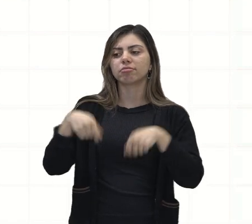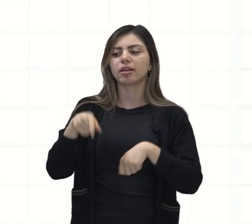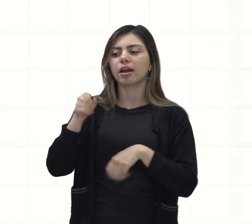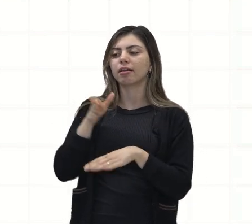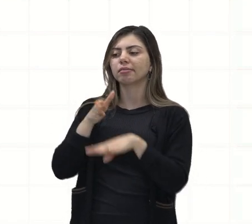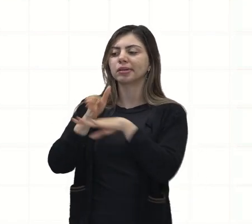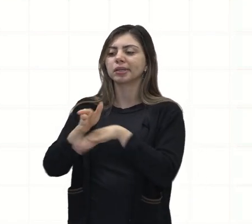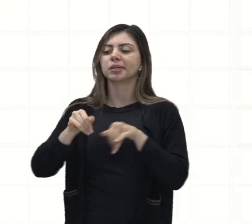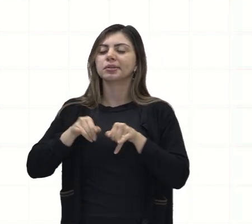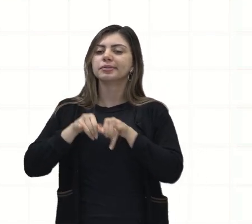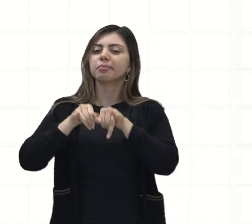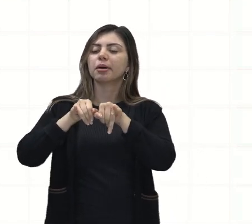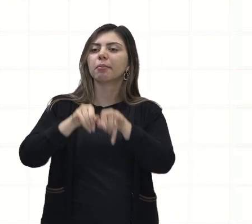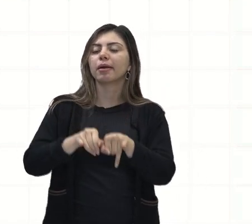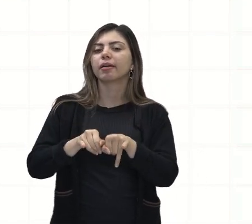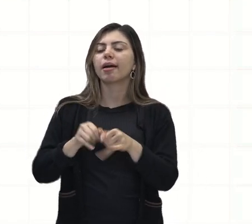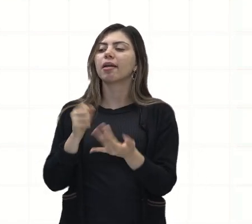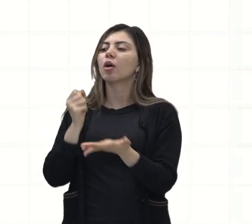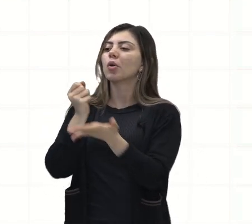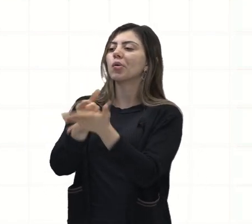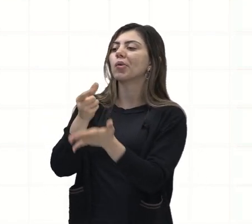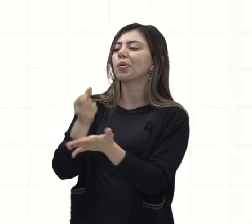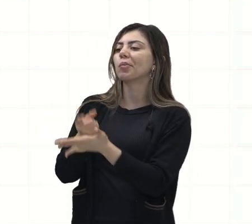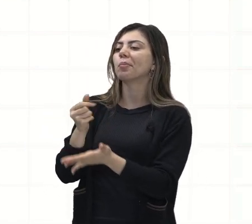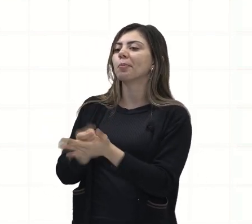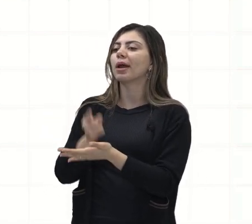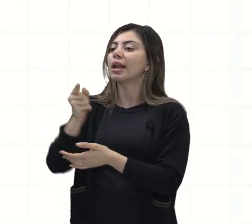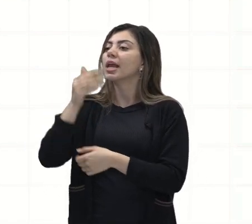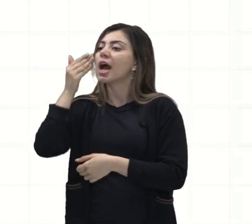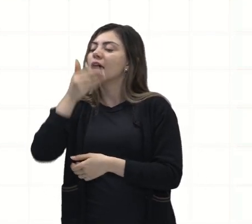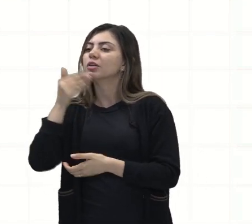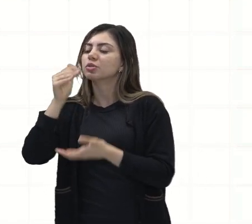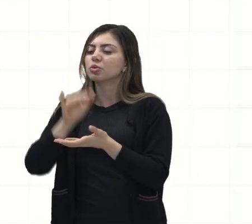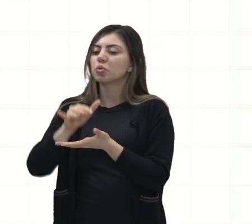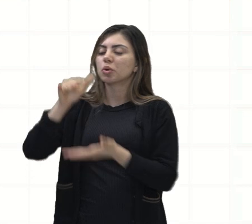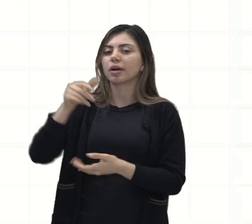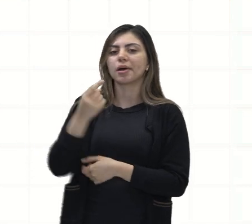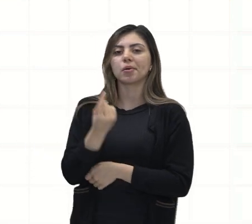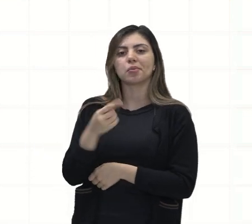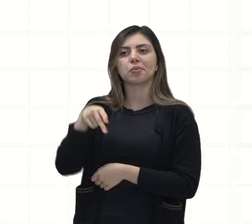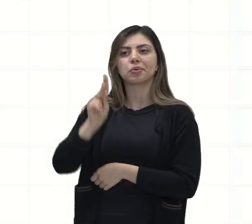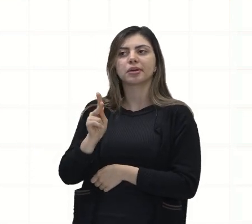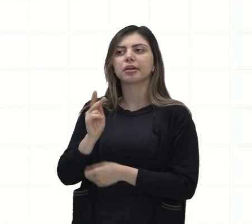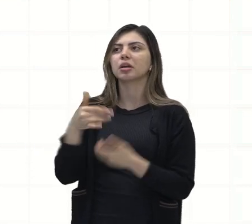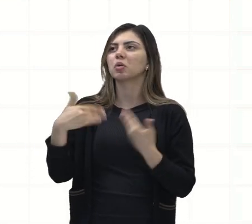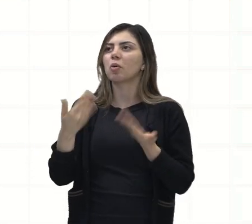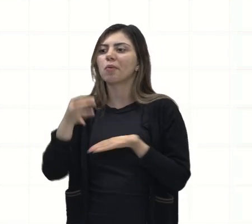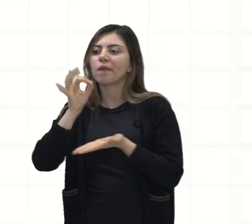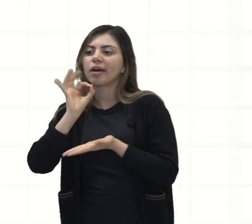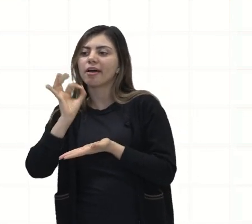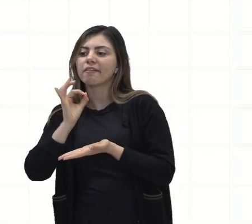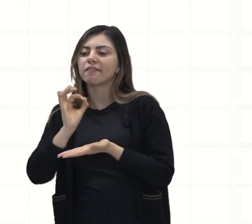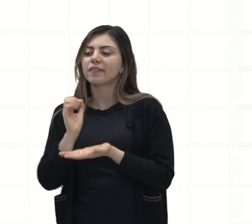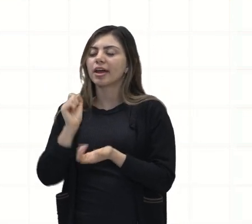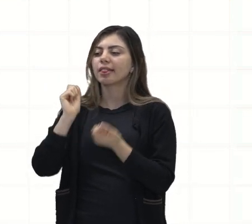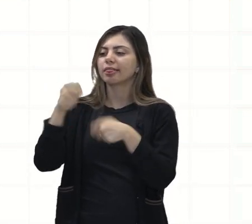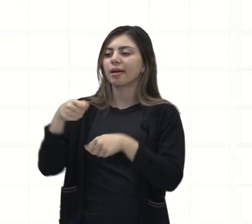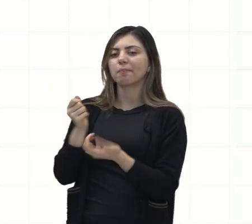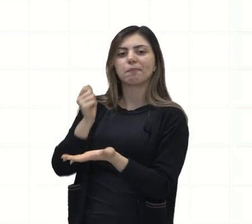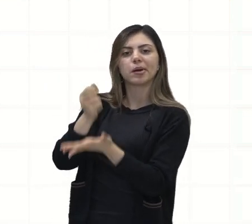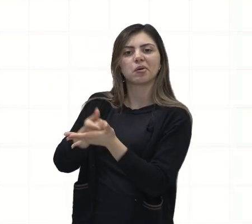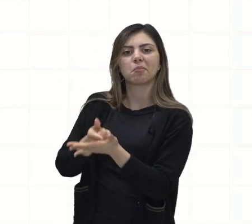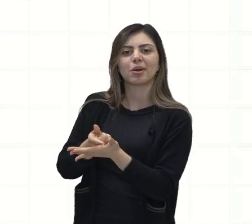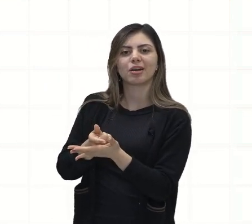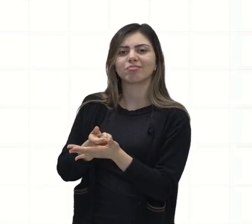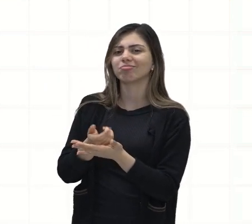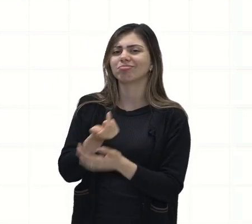mercado, né, e comprar 1 quilo de açúcar ou 1 quilo de café, ou simplesmente você